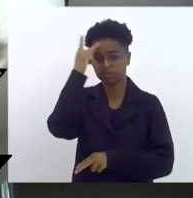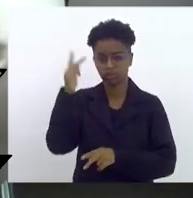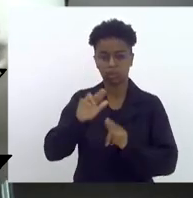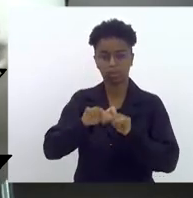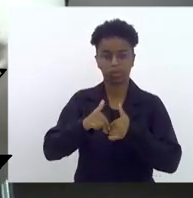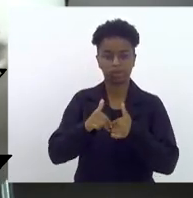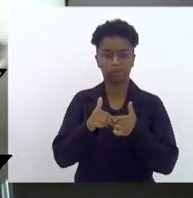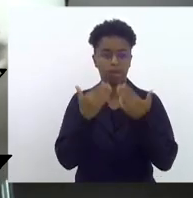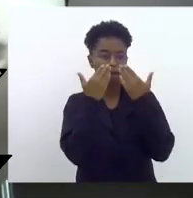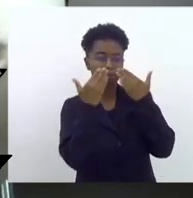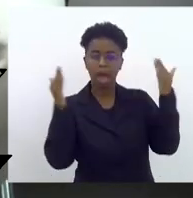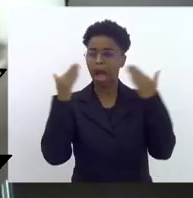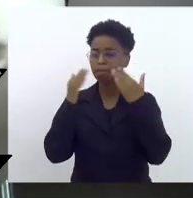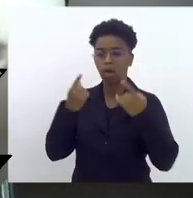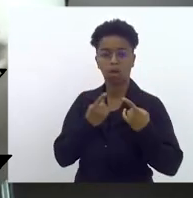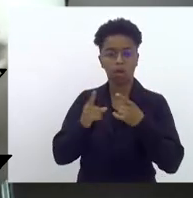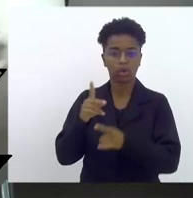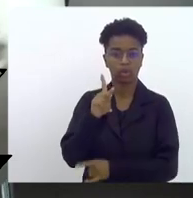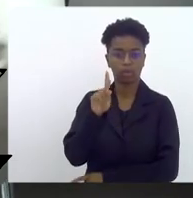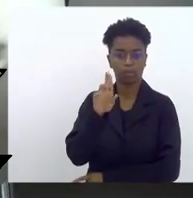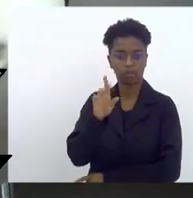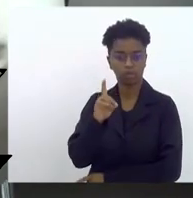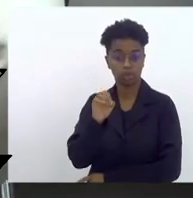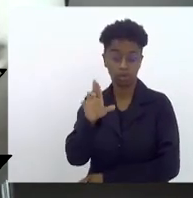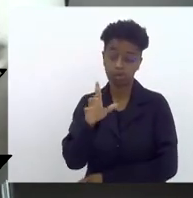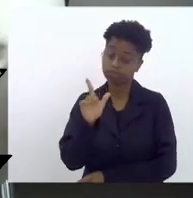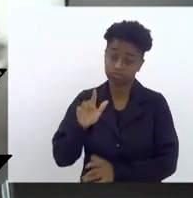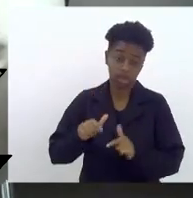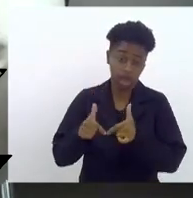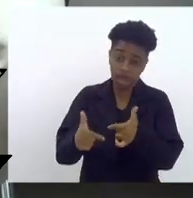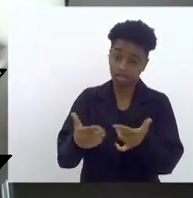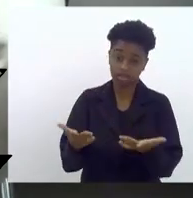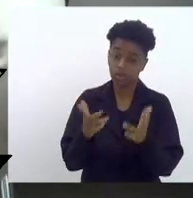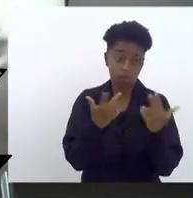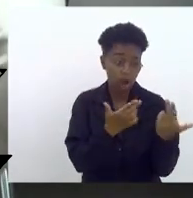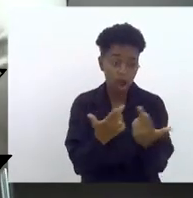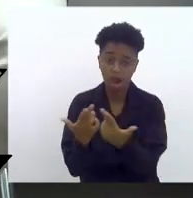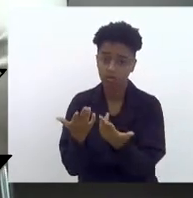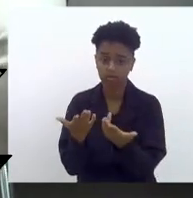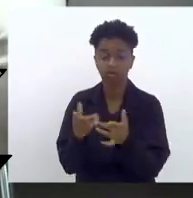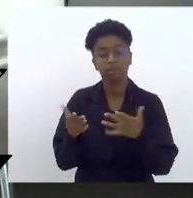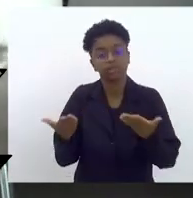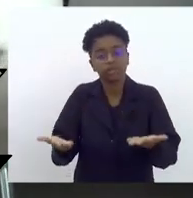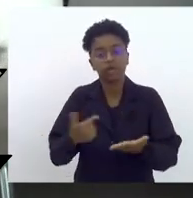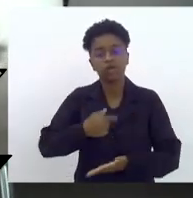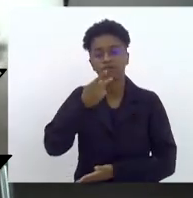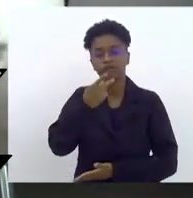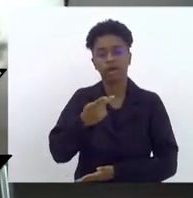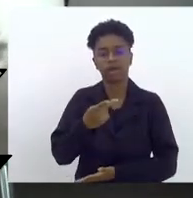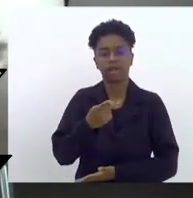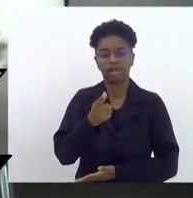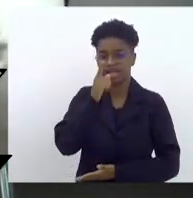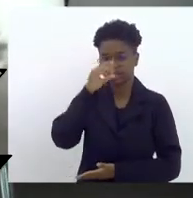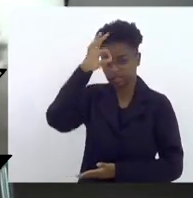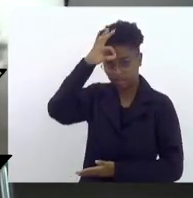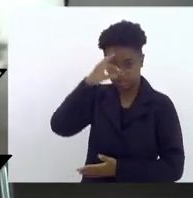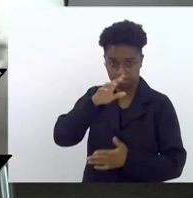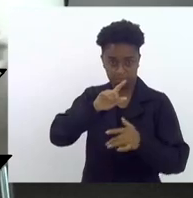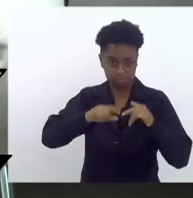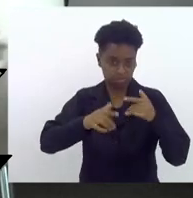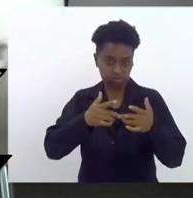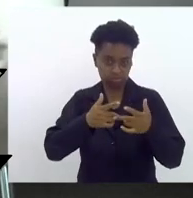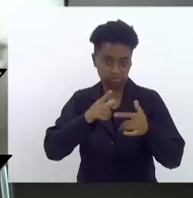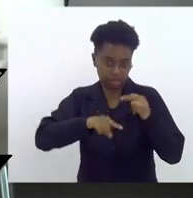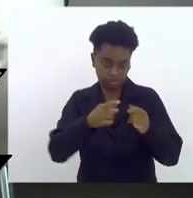pudor ela tá cumprindo o seu dever é a mesma coisa e quando eu falo aqui de órgãos sexuais é